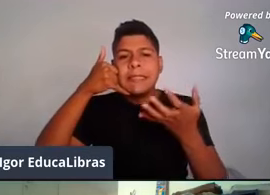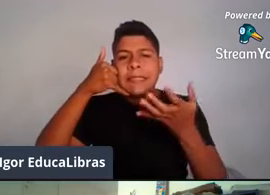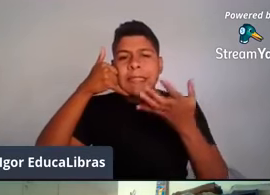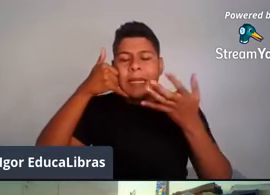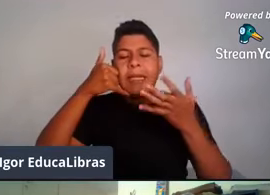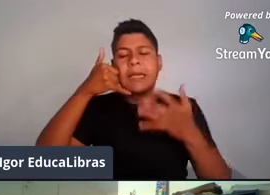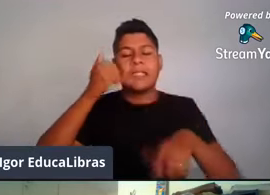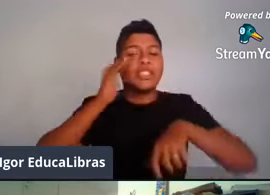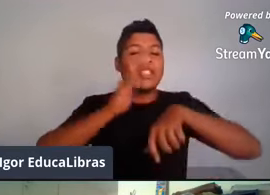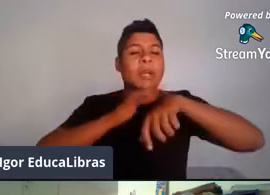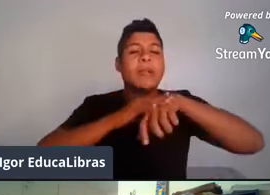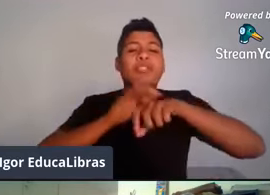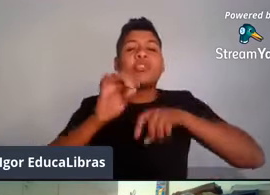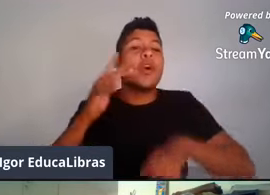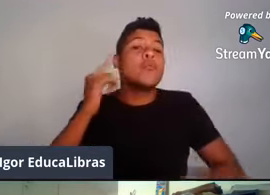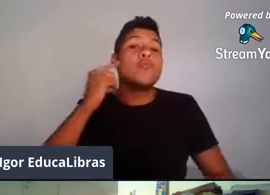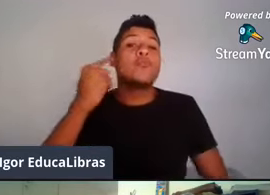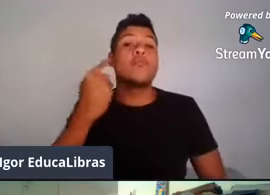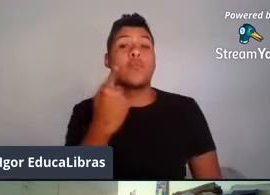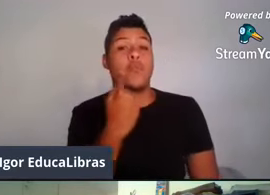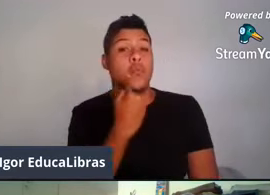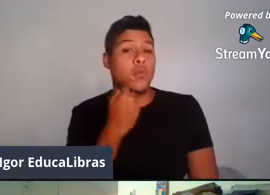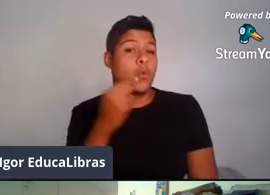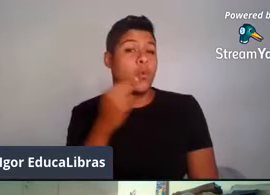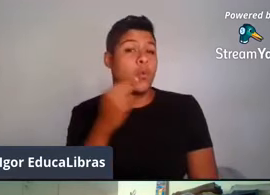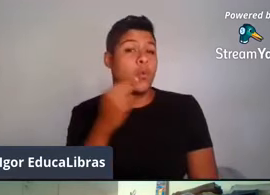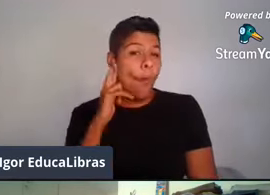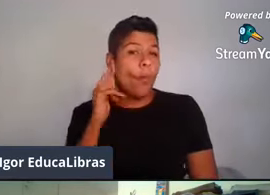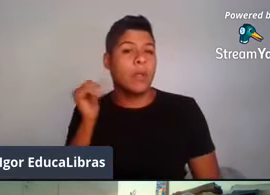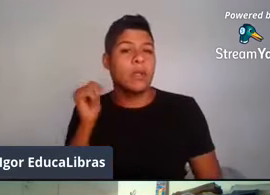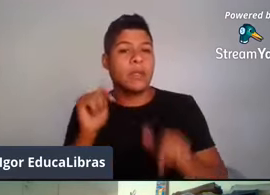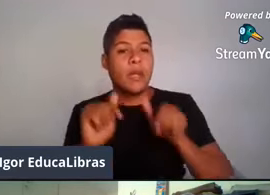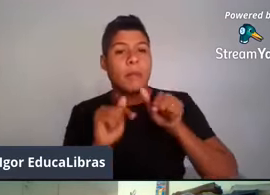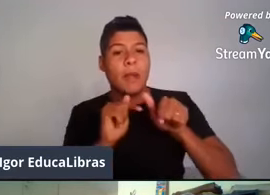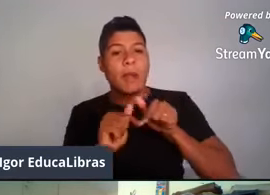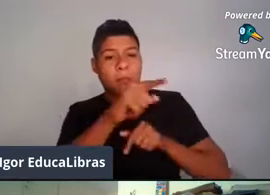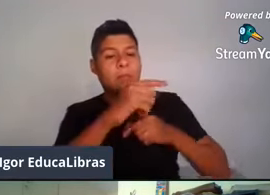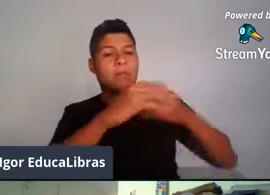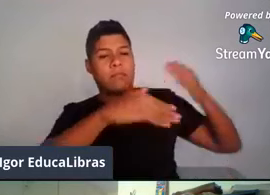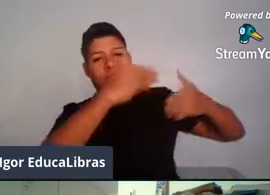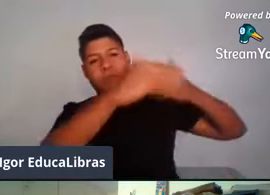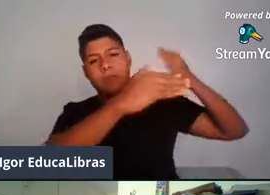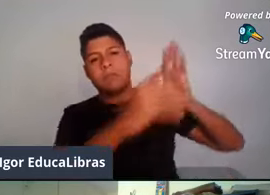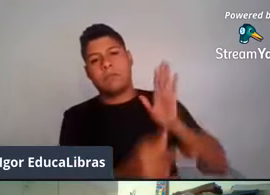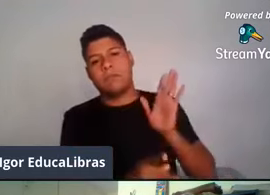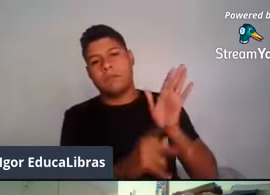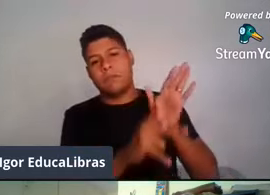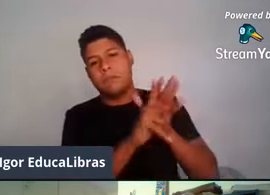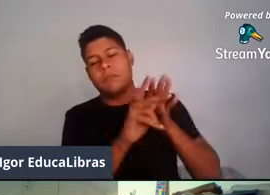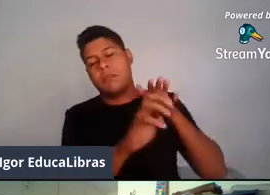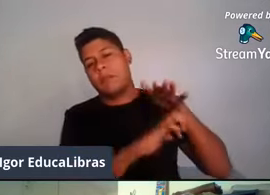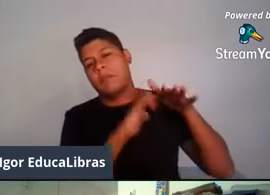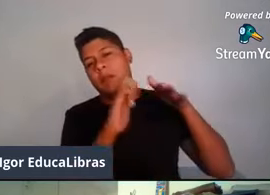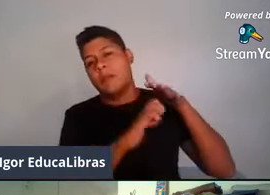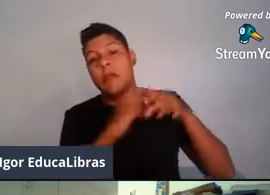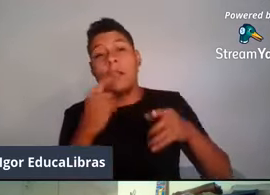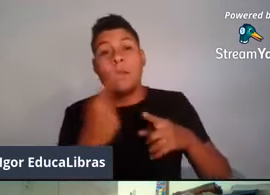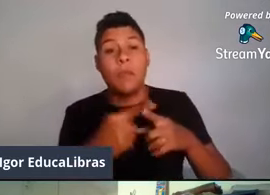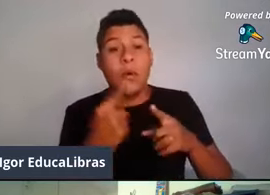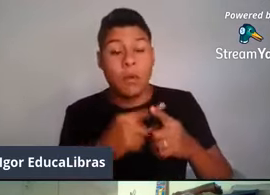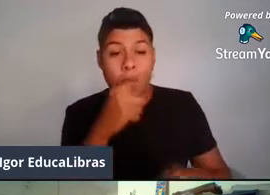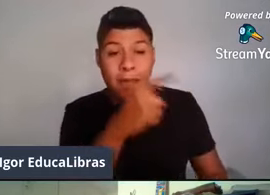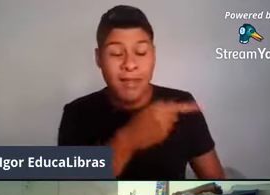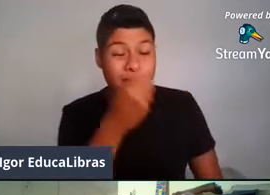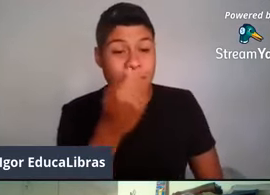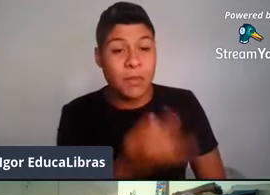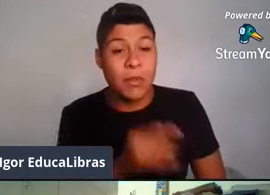surdos para trabalhar, pessoas com deficiência auditiva, para trabalhar na linha de produção da empresa, da indústria, porque segundo